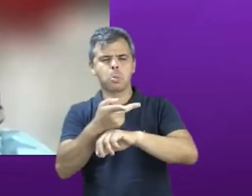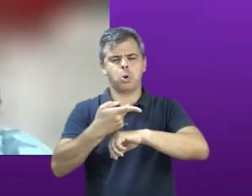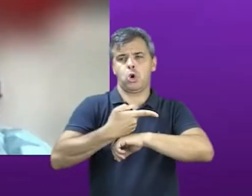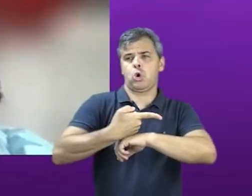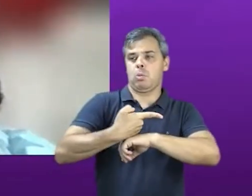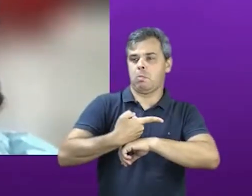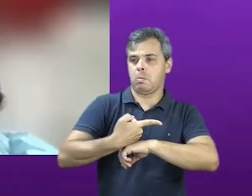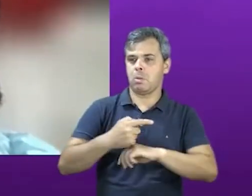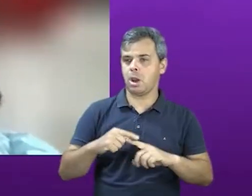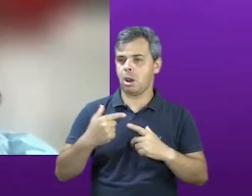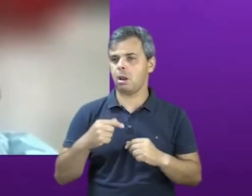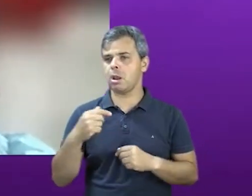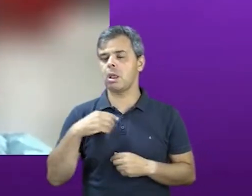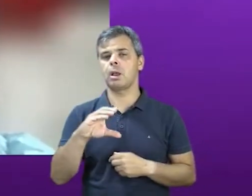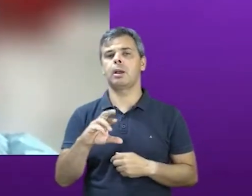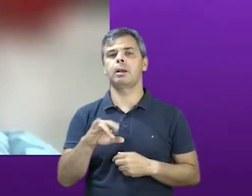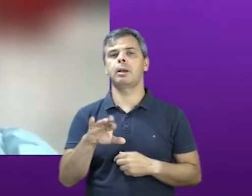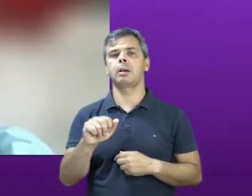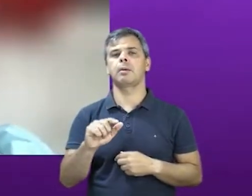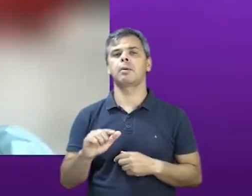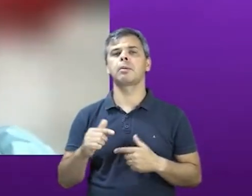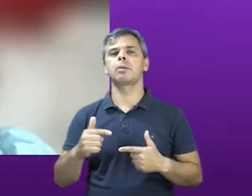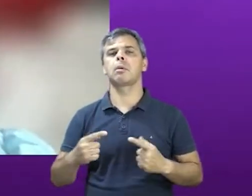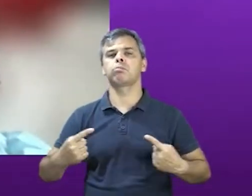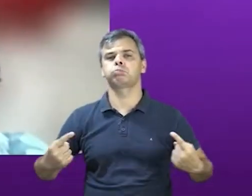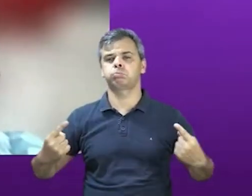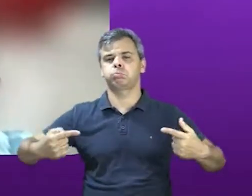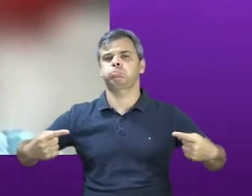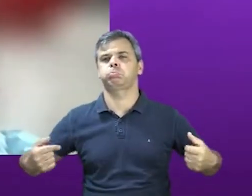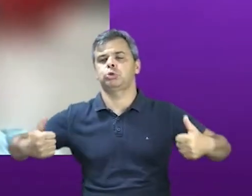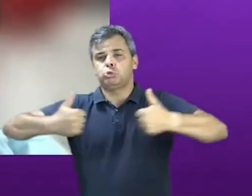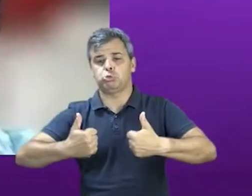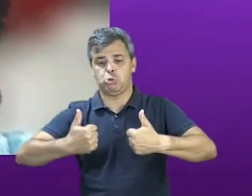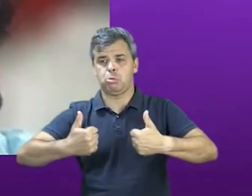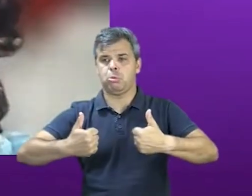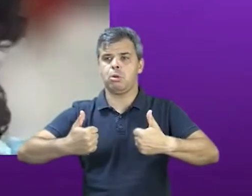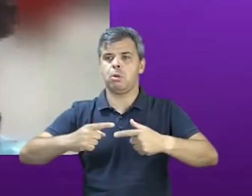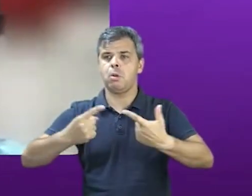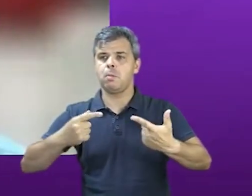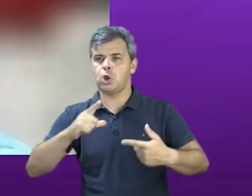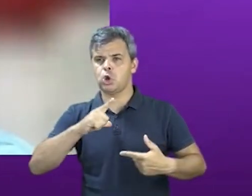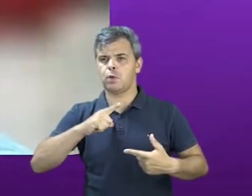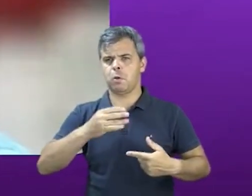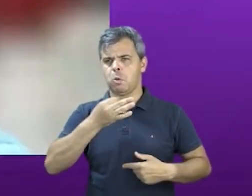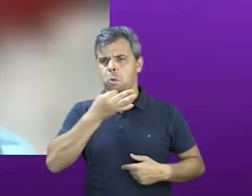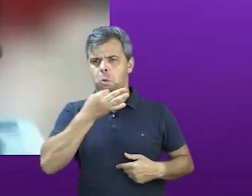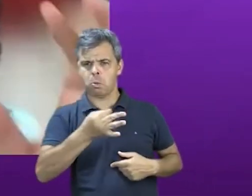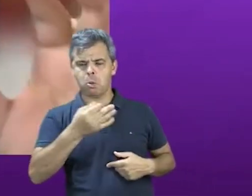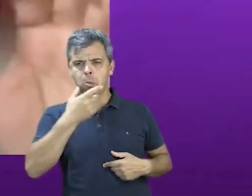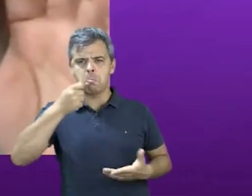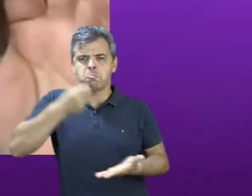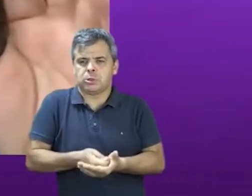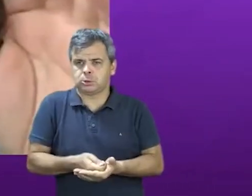dizem assim: Cristina, teve uma batalha de MC mas aí os meninos tiveram uma postura